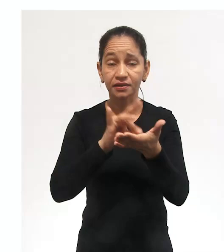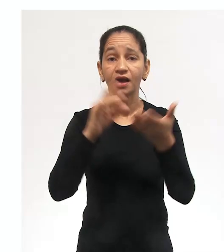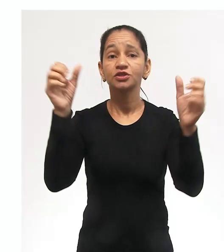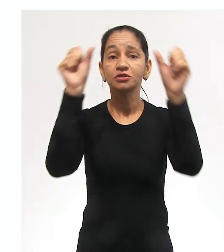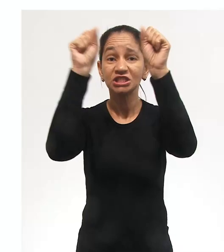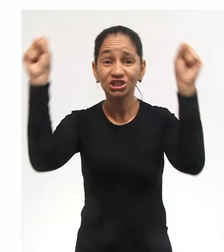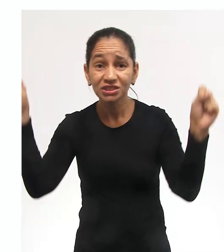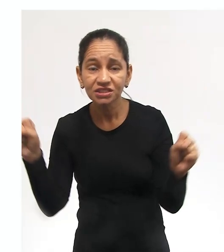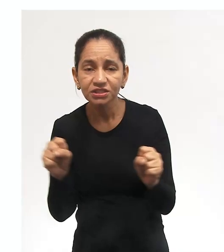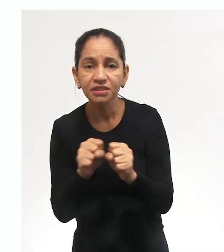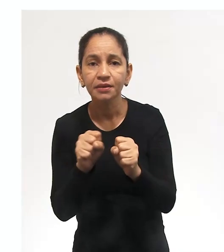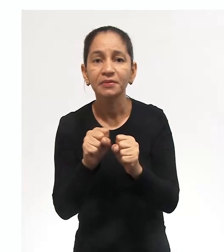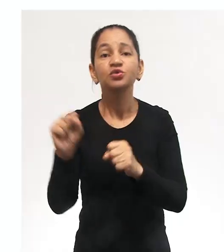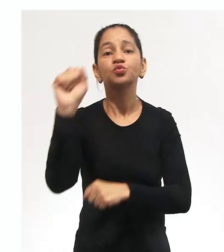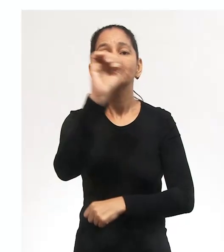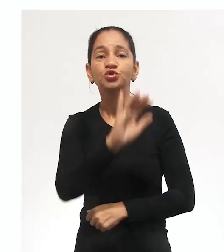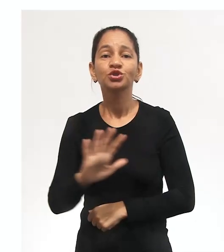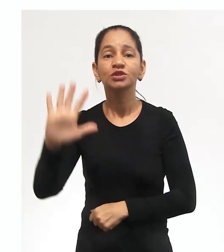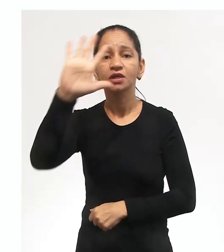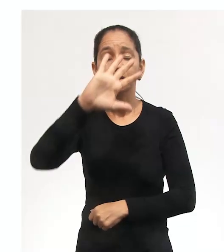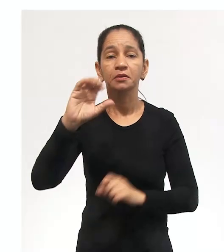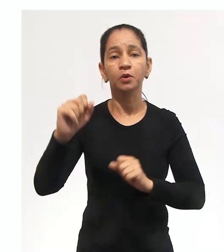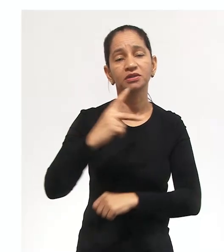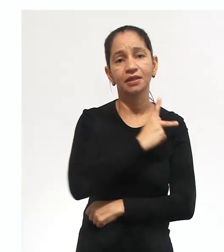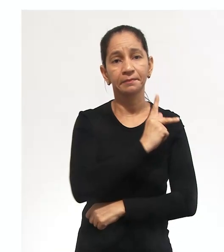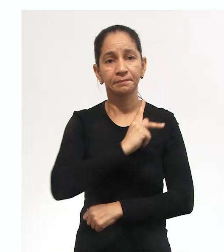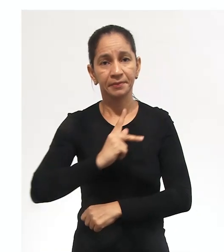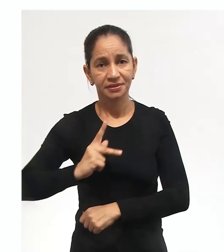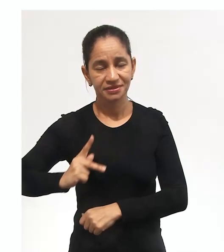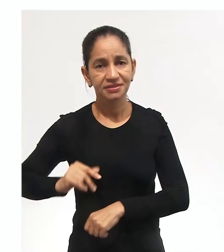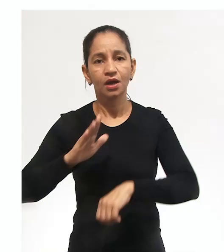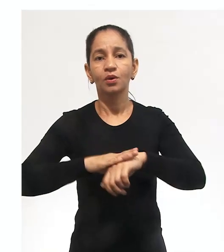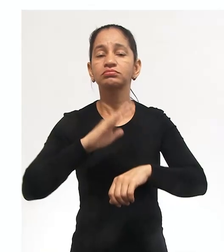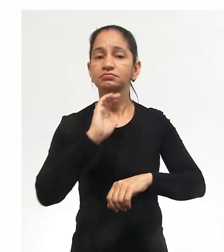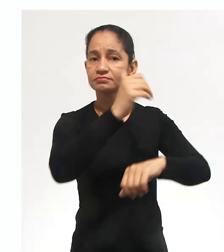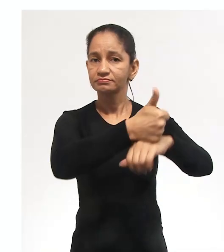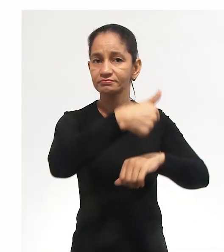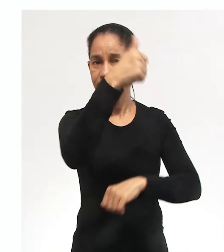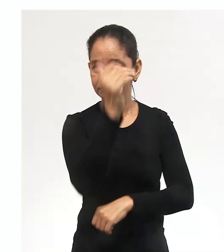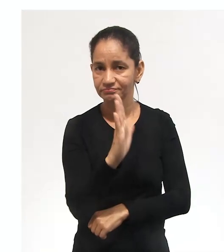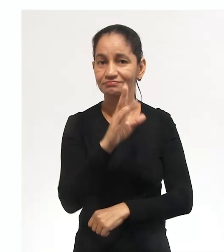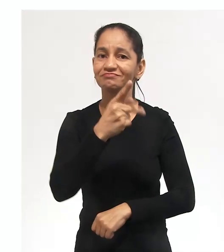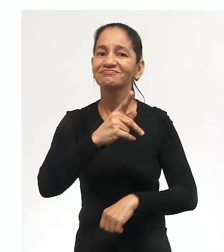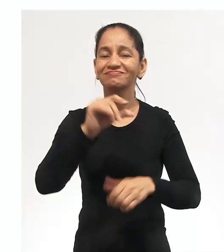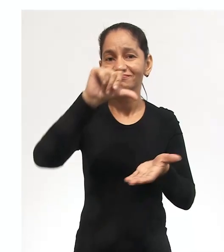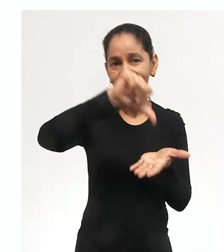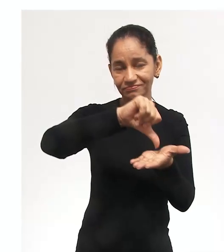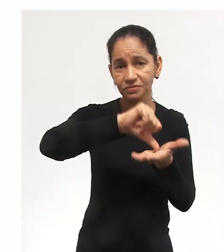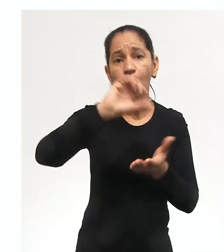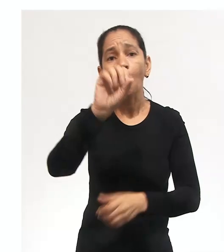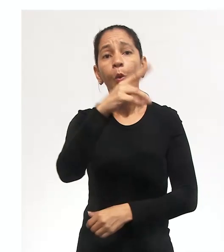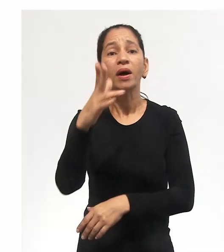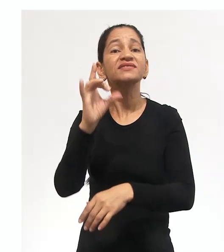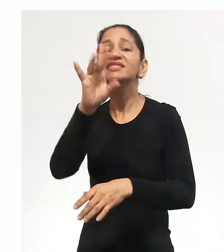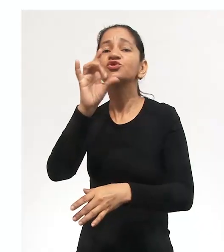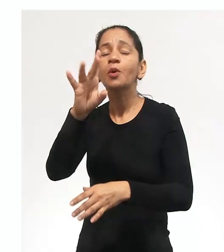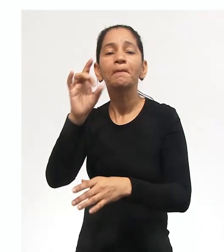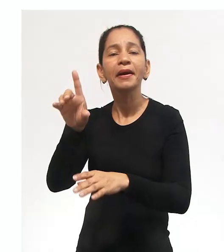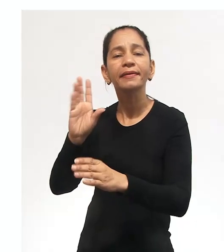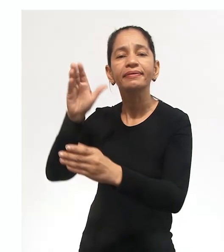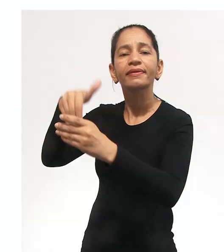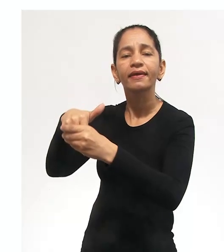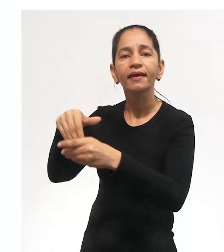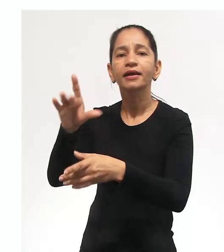forma. O sistema ele pode ser o quê? Presidencialista, você vê que está em negrito aí, que é o nosso caso, né? Ou parlamentarista. No nosso caso